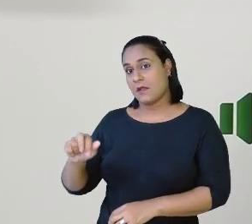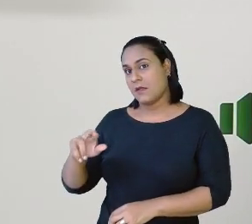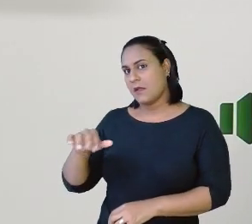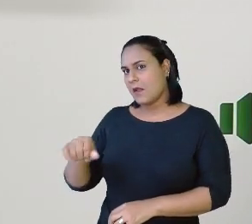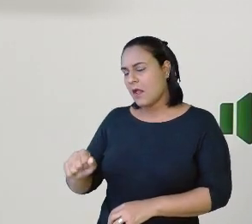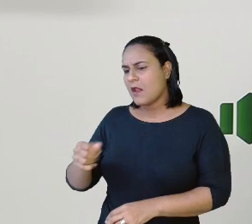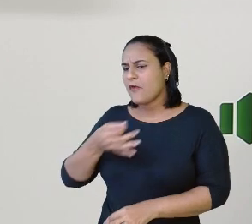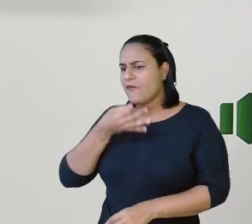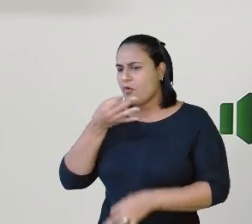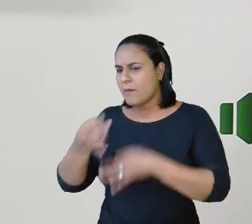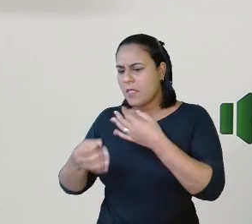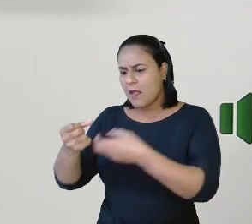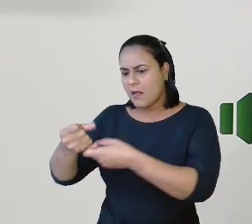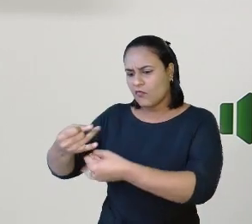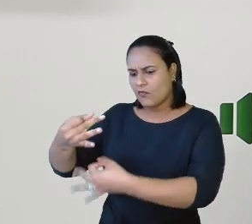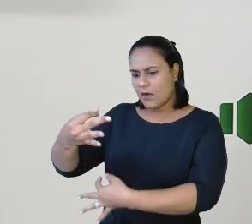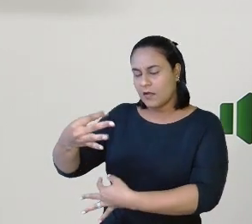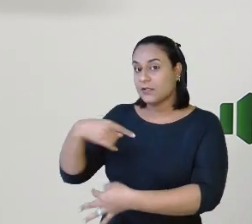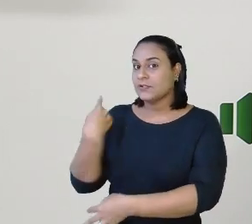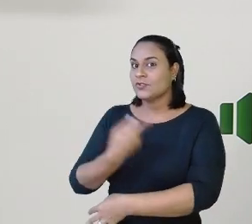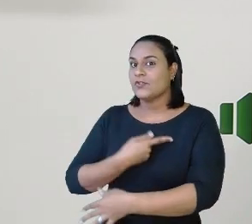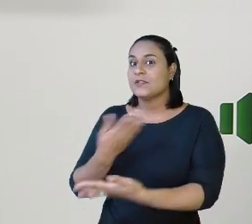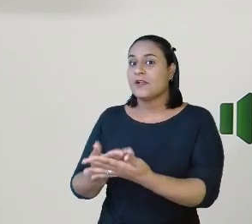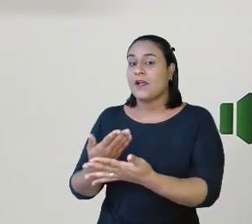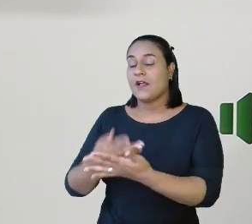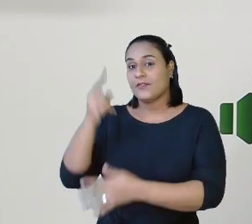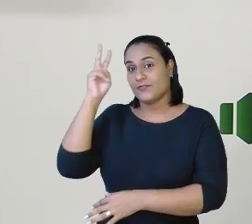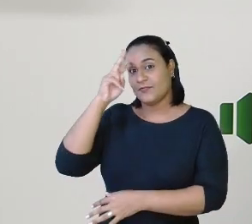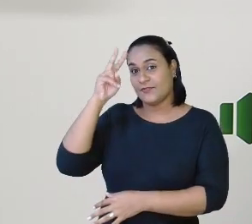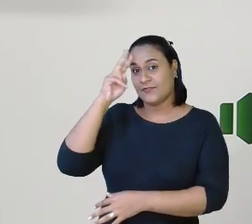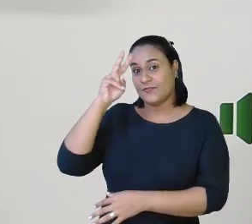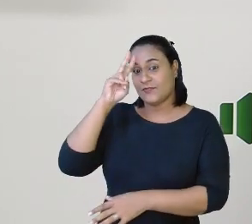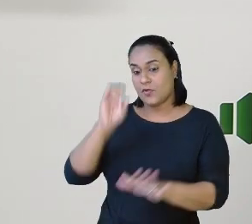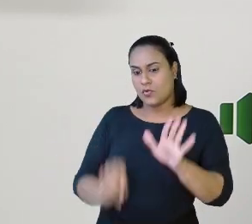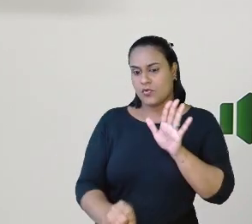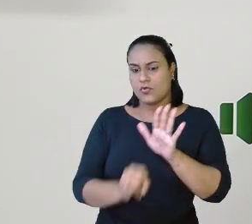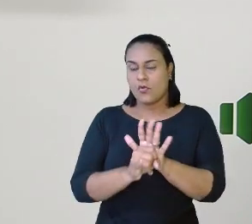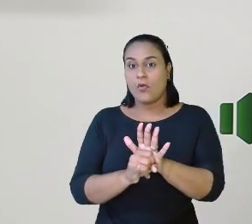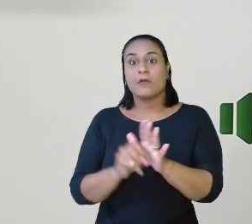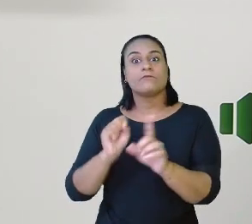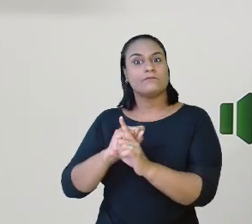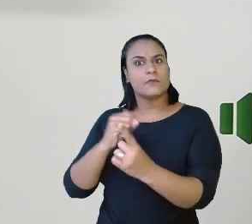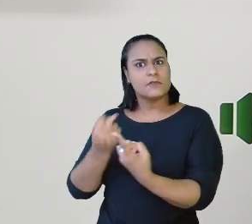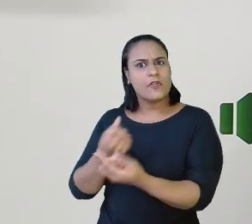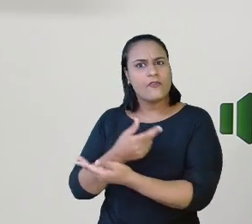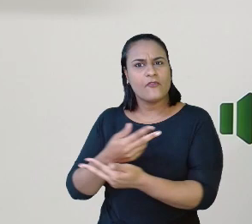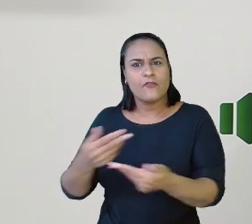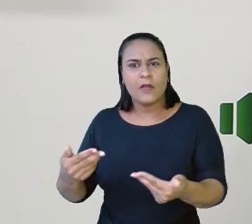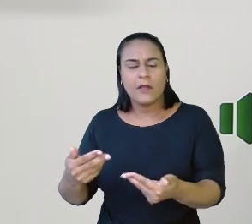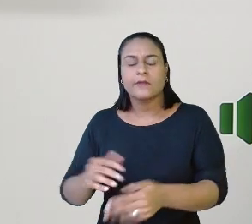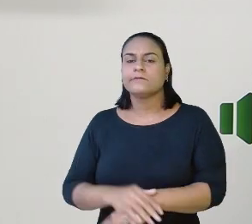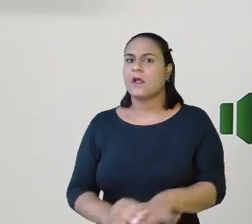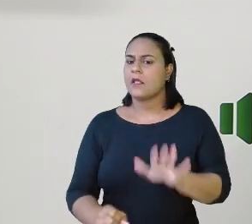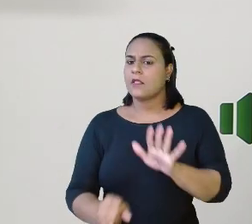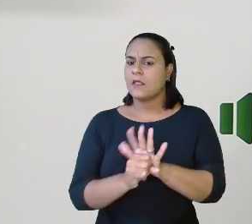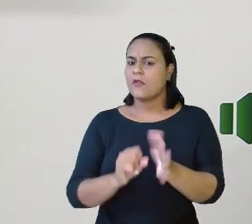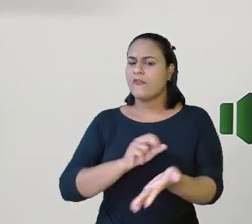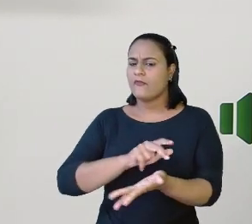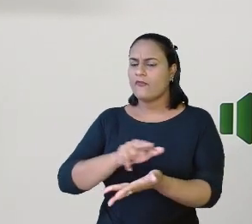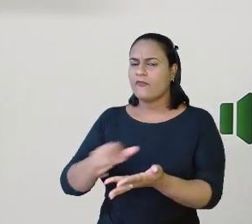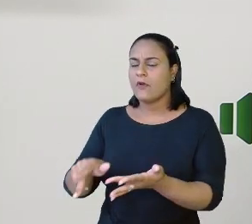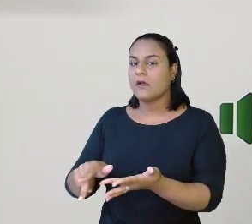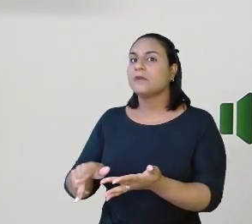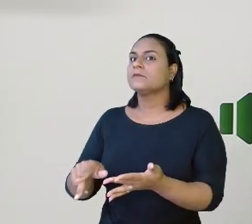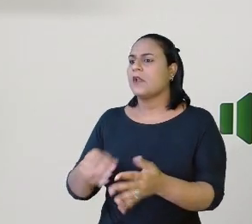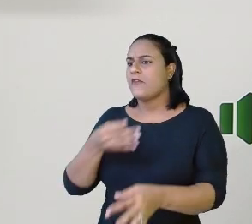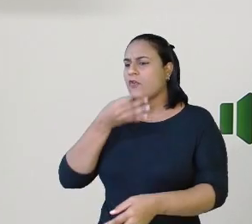um comentário na nossa aula de História, a aula que fala sobre identidades sociais. As identidades sociais, pois é, ela